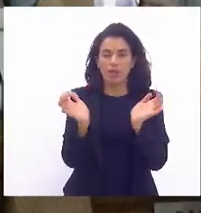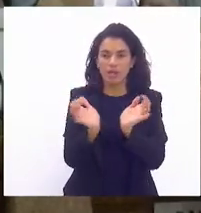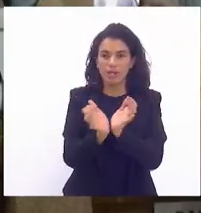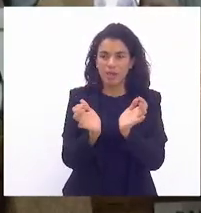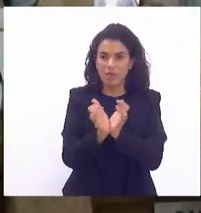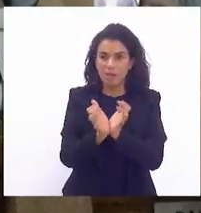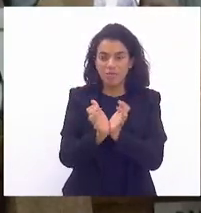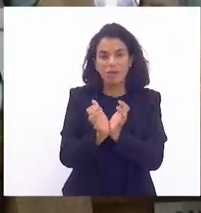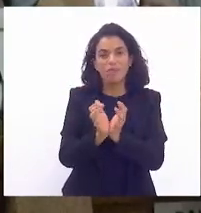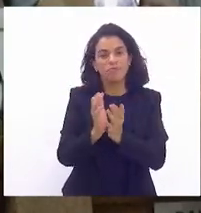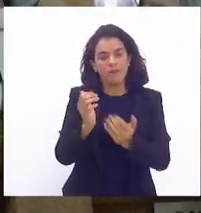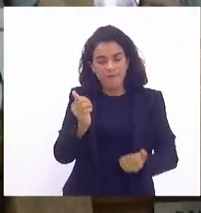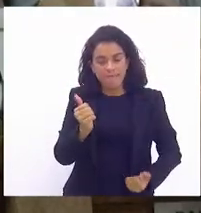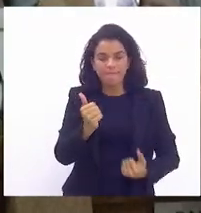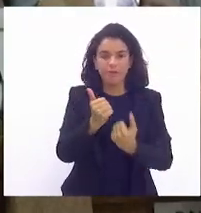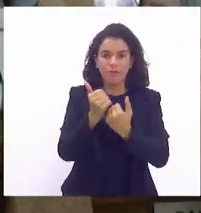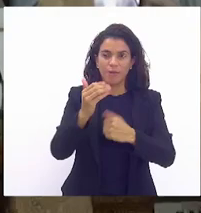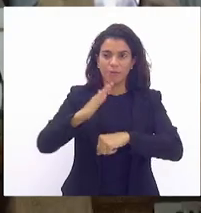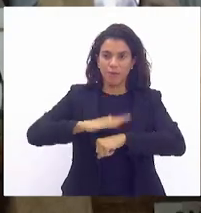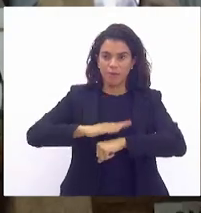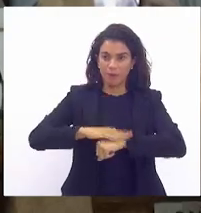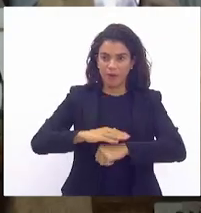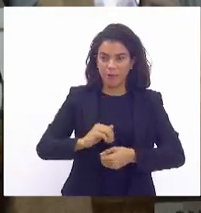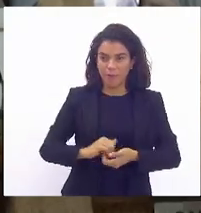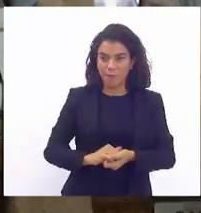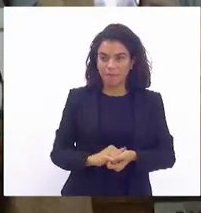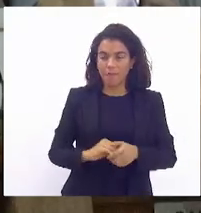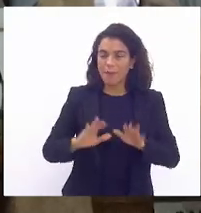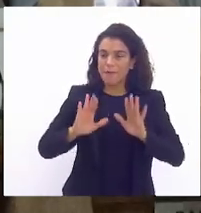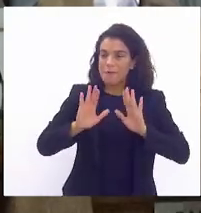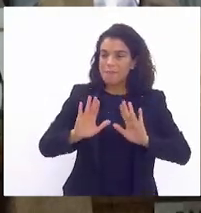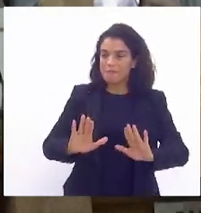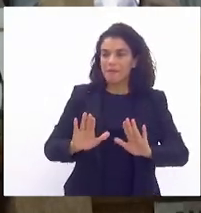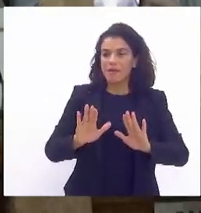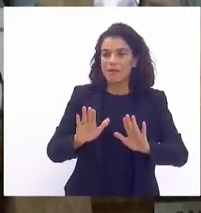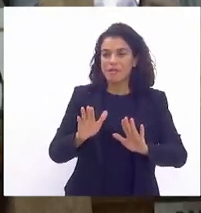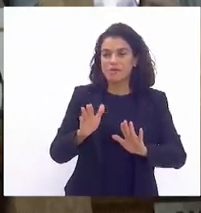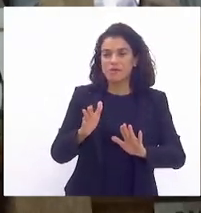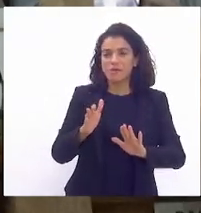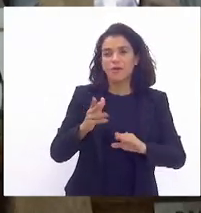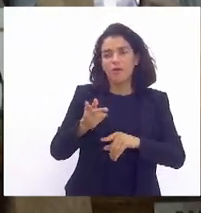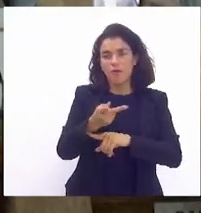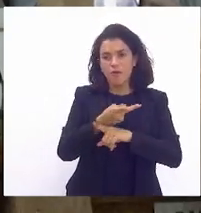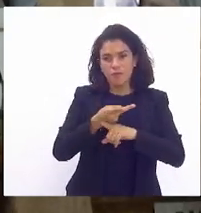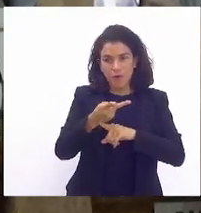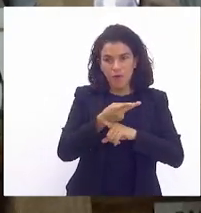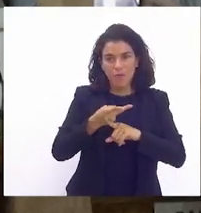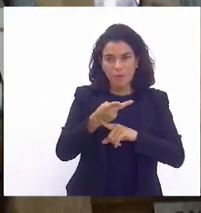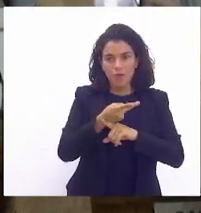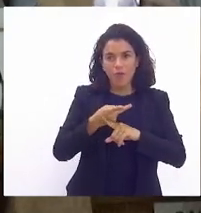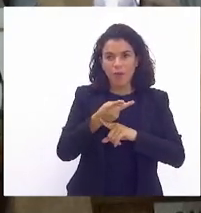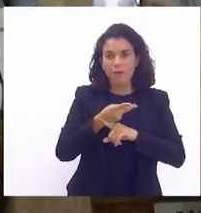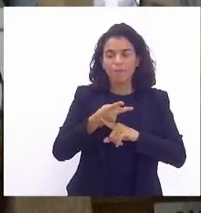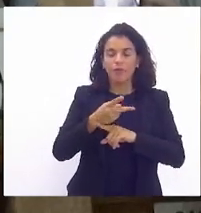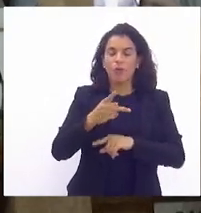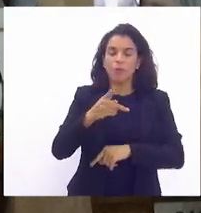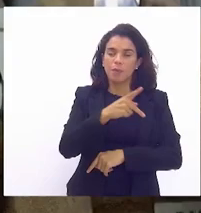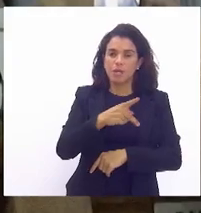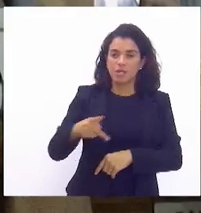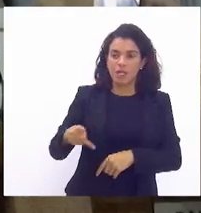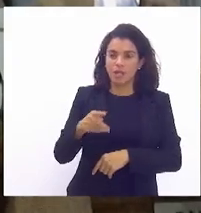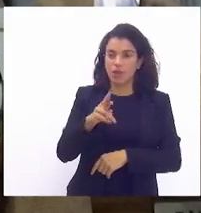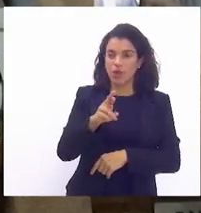que proporcionou esse momento. Mas eu vou propor na LERJ, eu vou conversar com o presidente Rodrigo Bacelar,